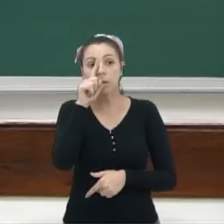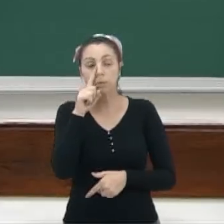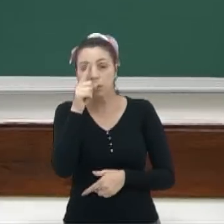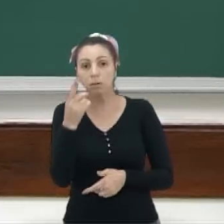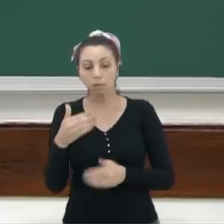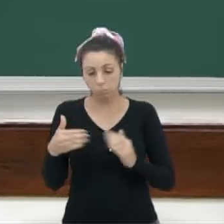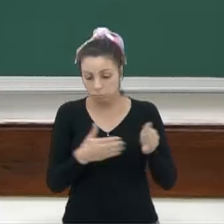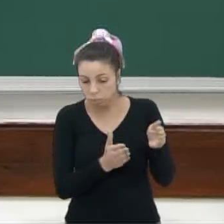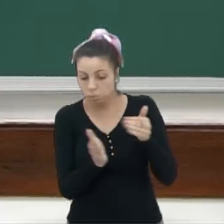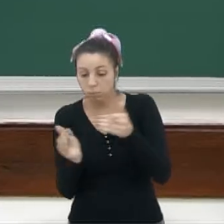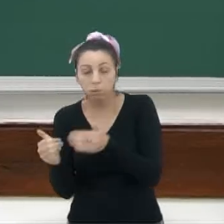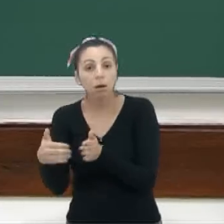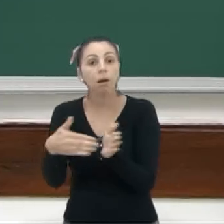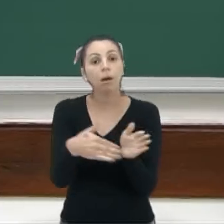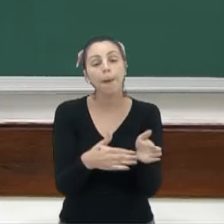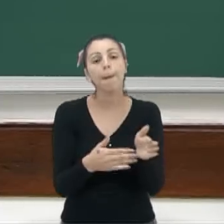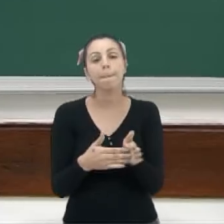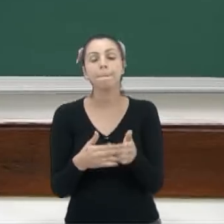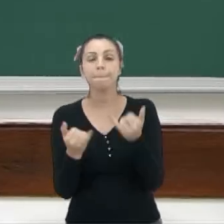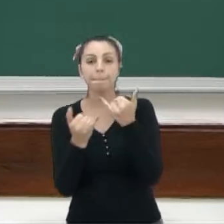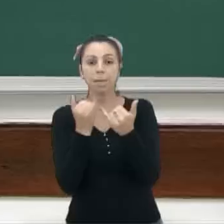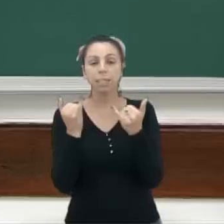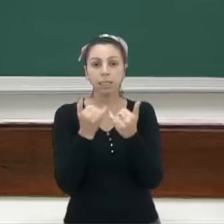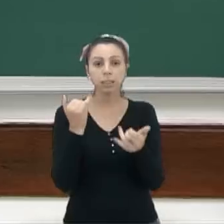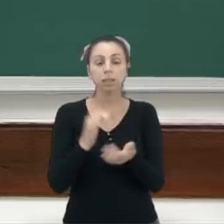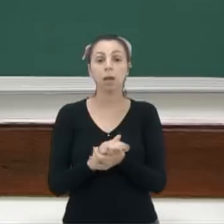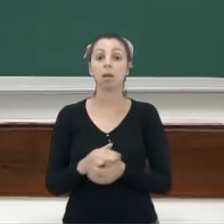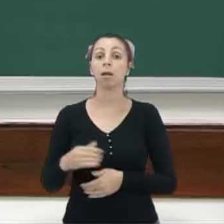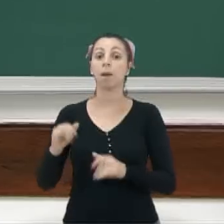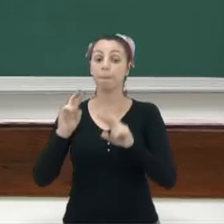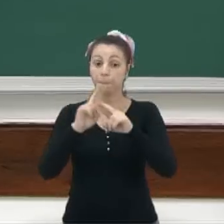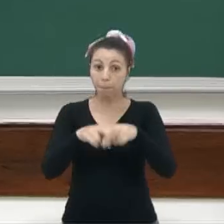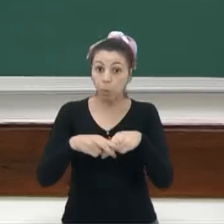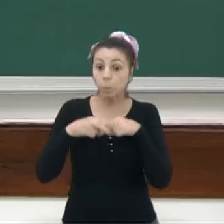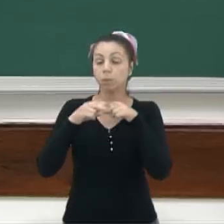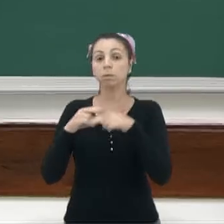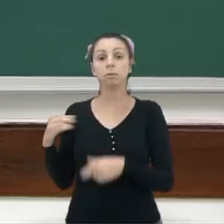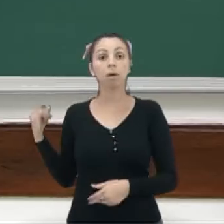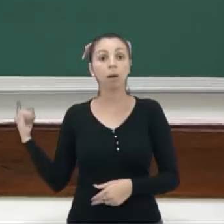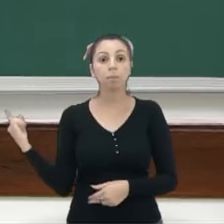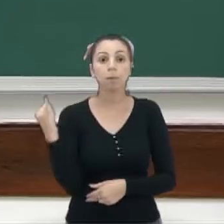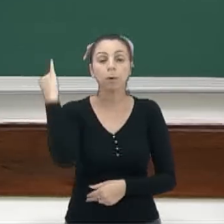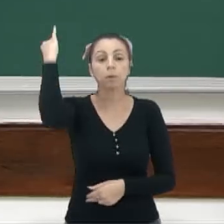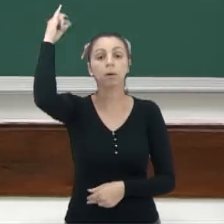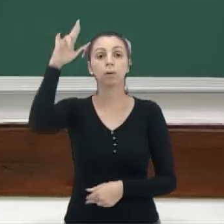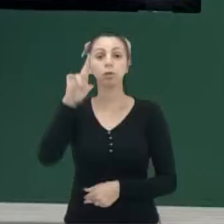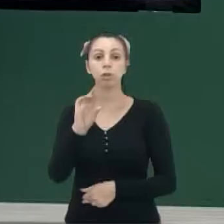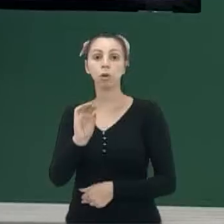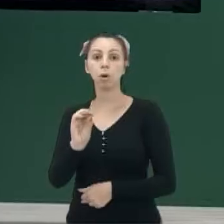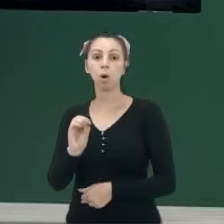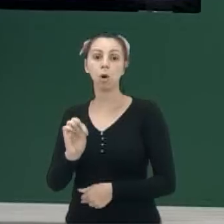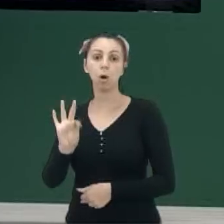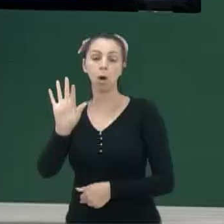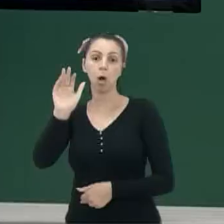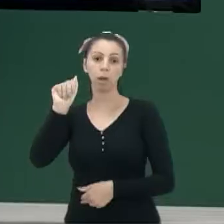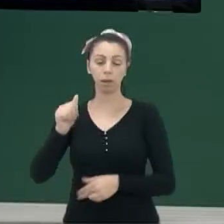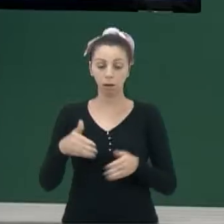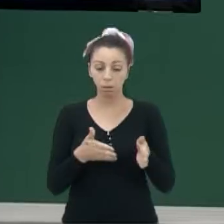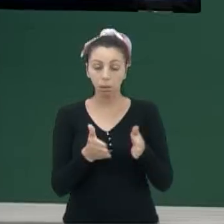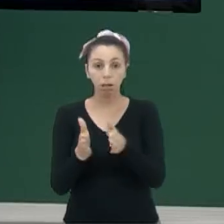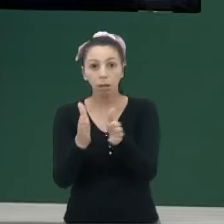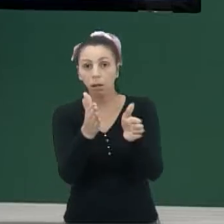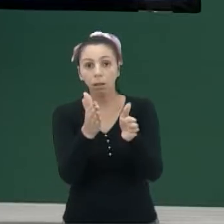se fossem estradas, tá? E por isso que é tão importante as rotas marítimas, porque elas dão um norte para os que